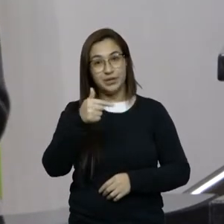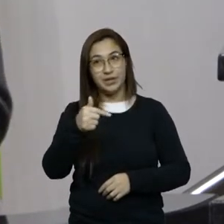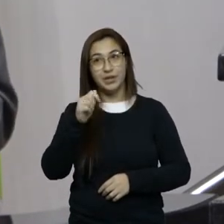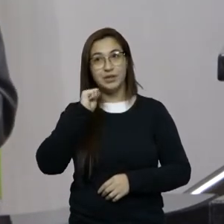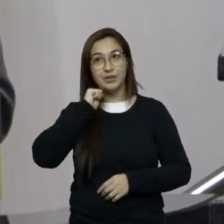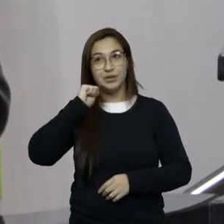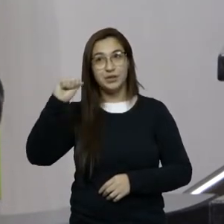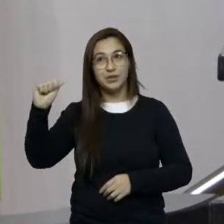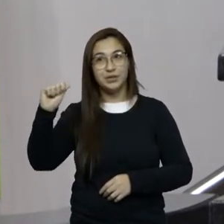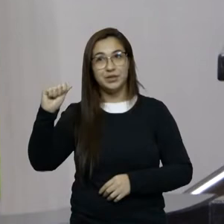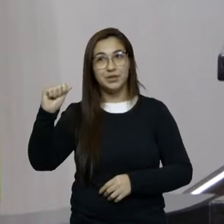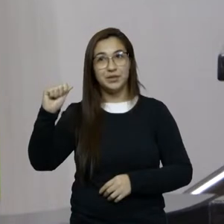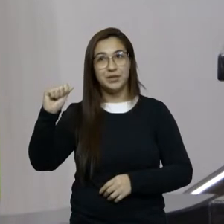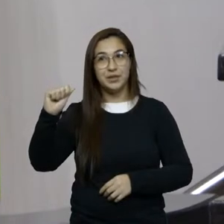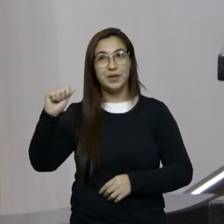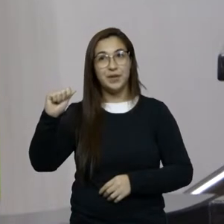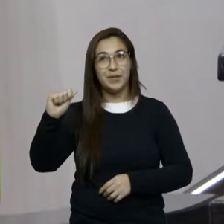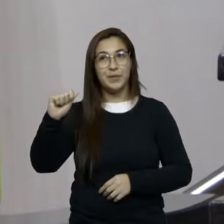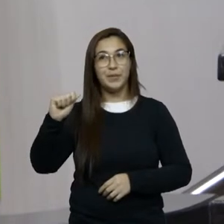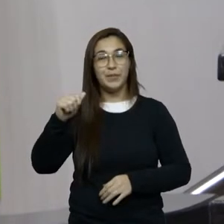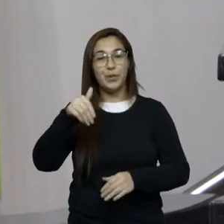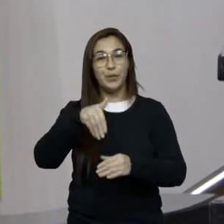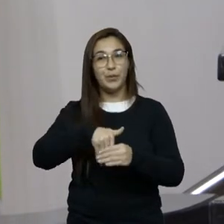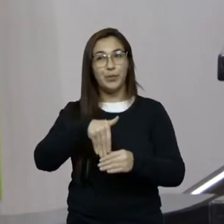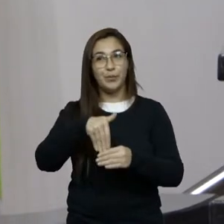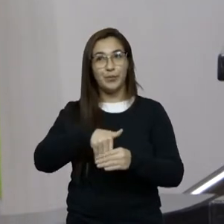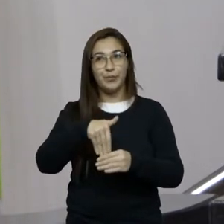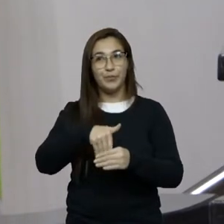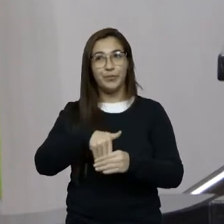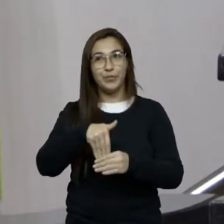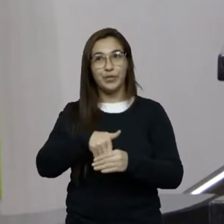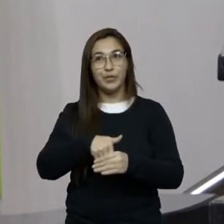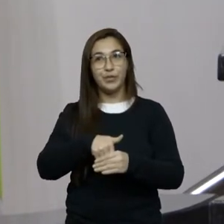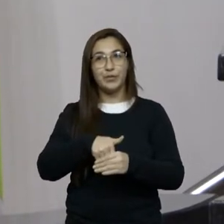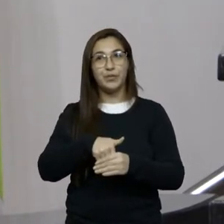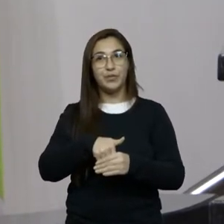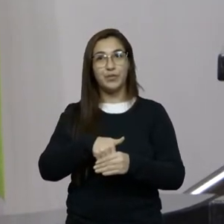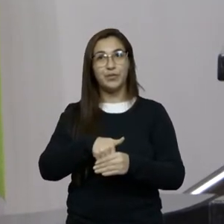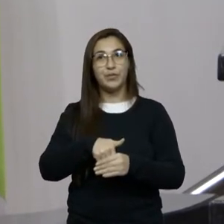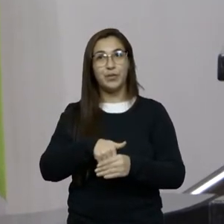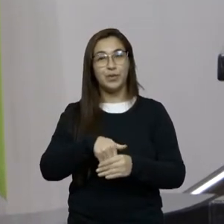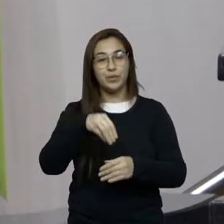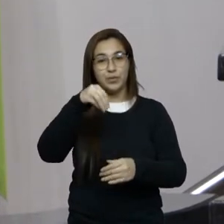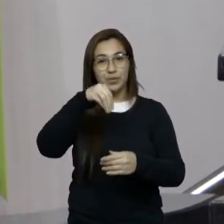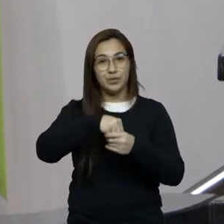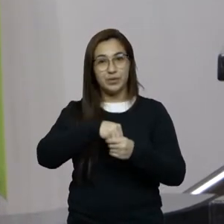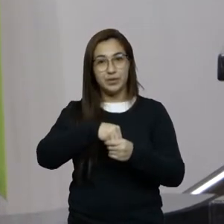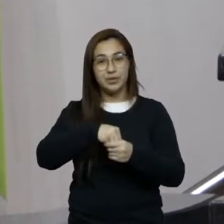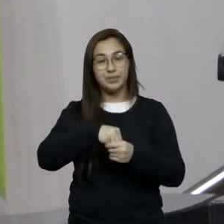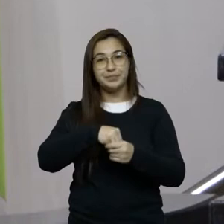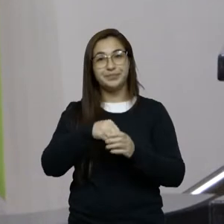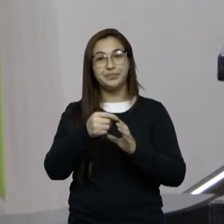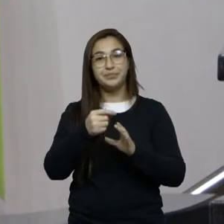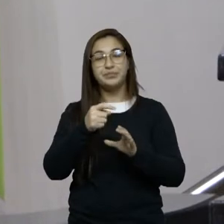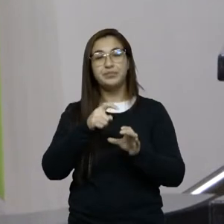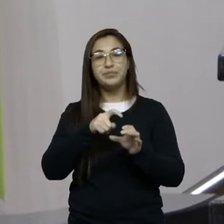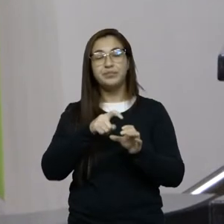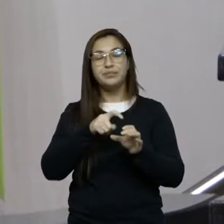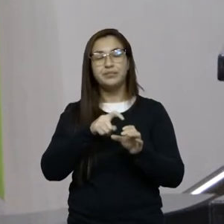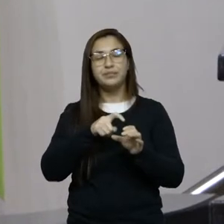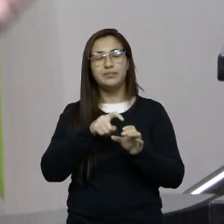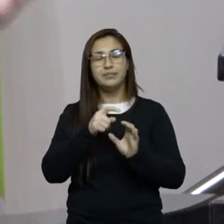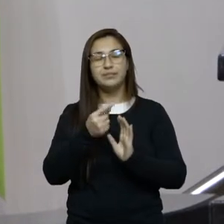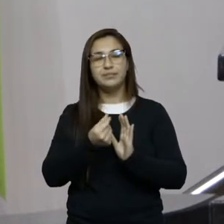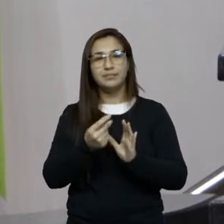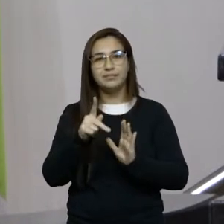abril de vestimos votaf Lamp interno da comissão de Finanças o projeto de lei